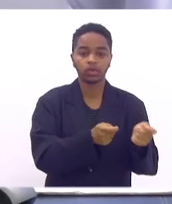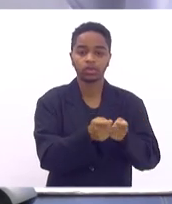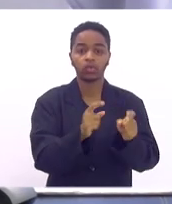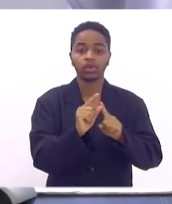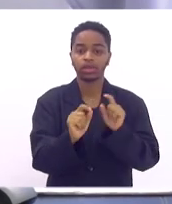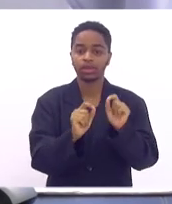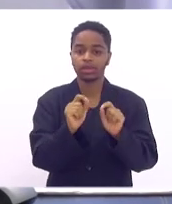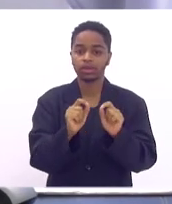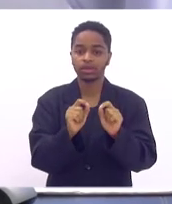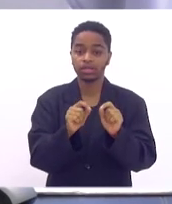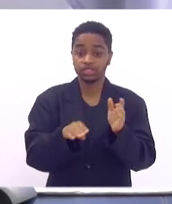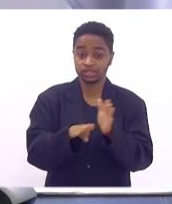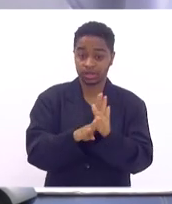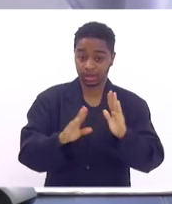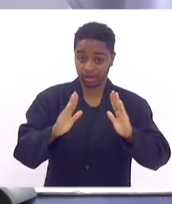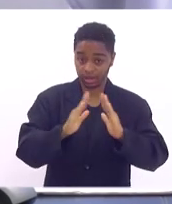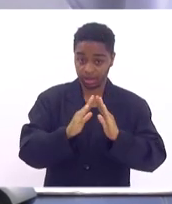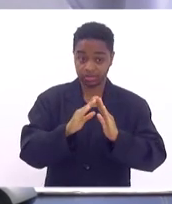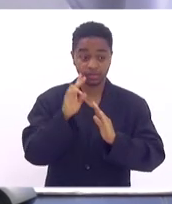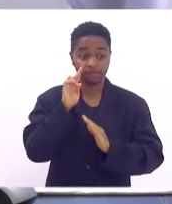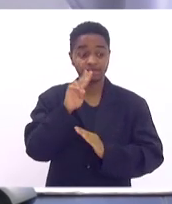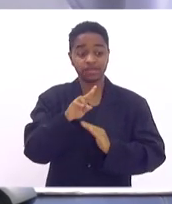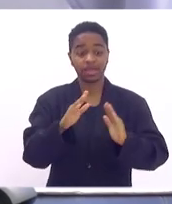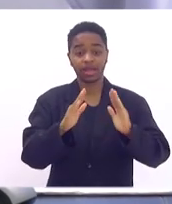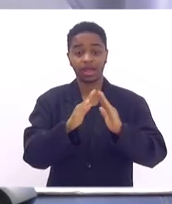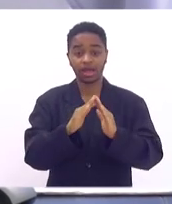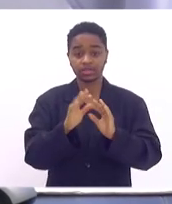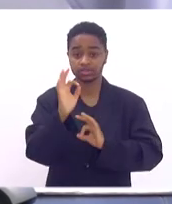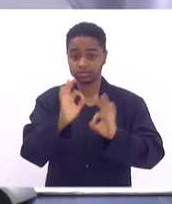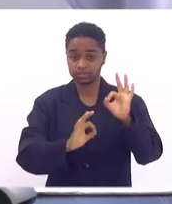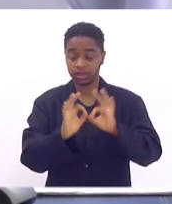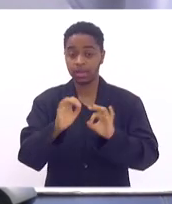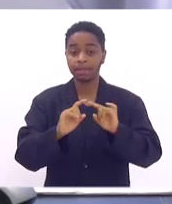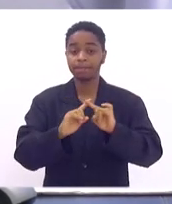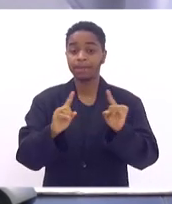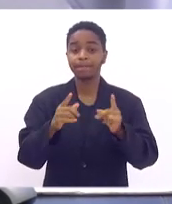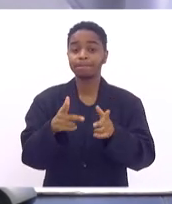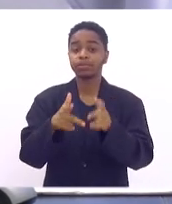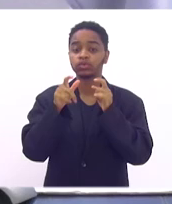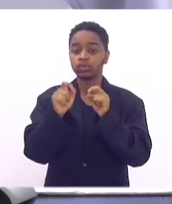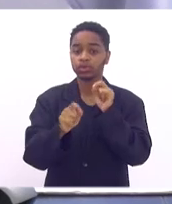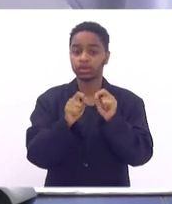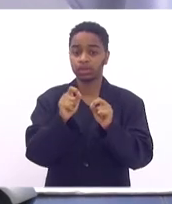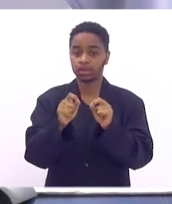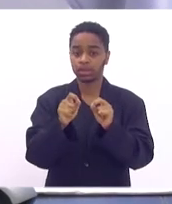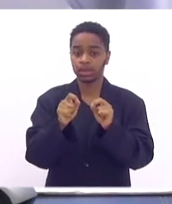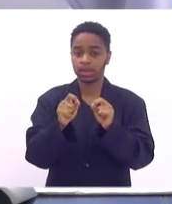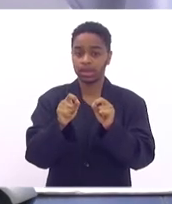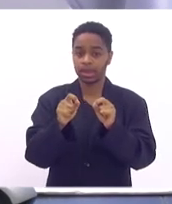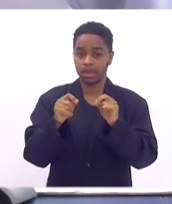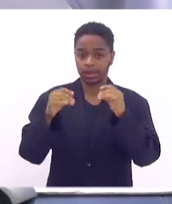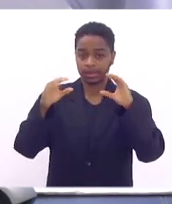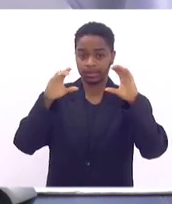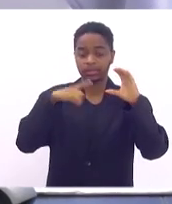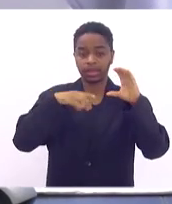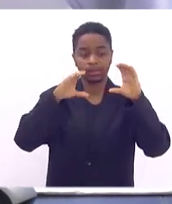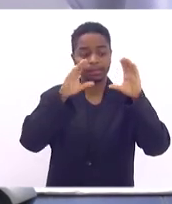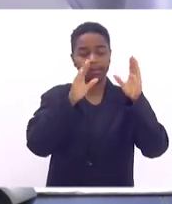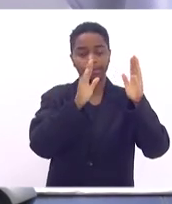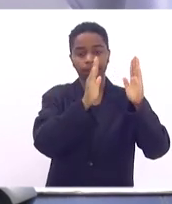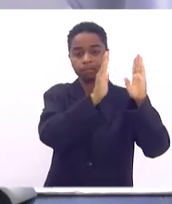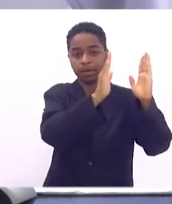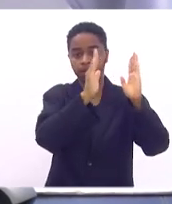para a casa toda arrumada, mas, ao abrir o armário, era verificar que todos os enlatados seguiam uma